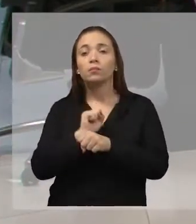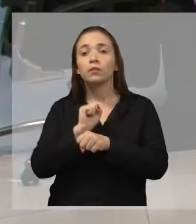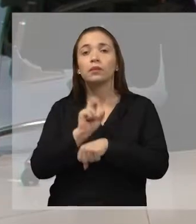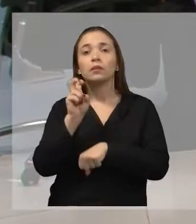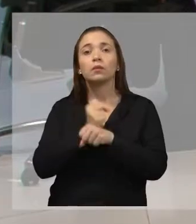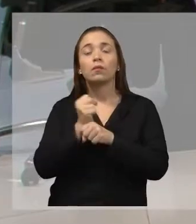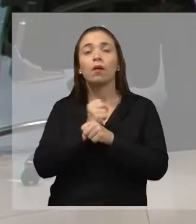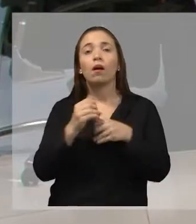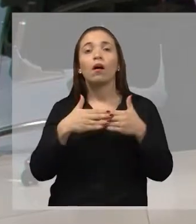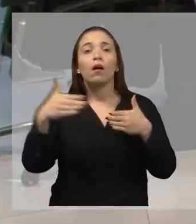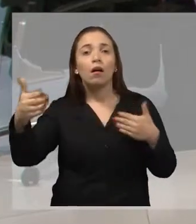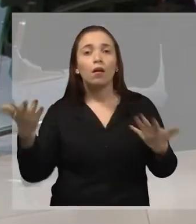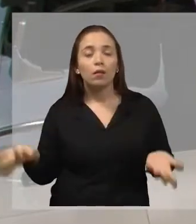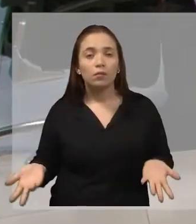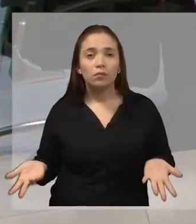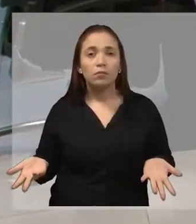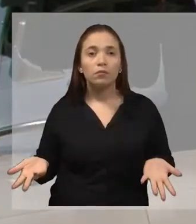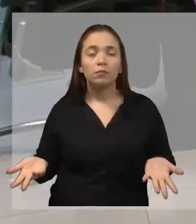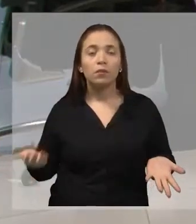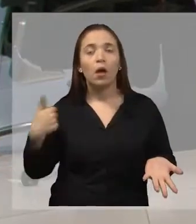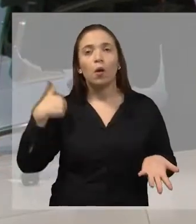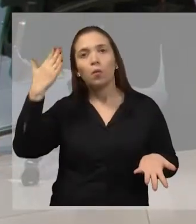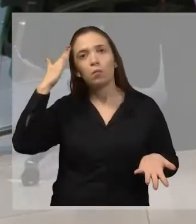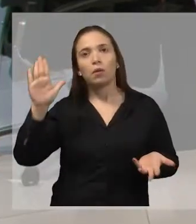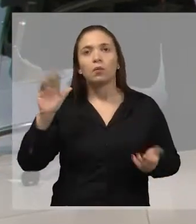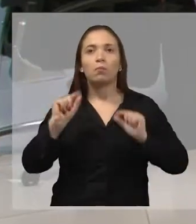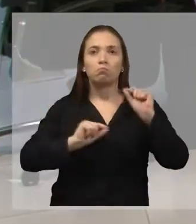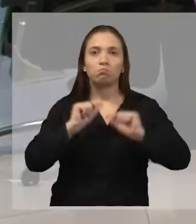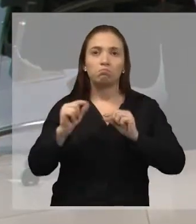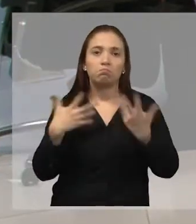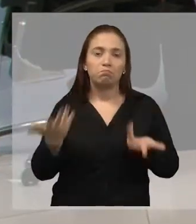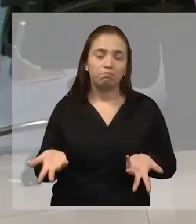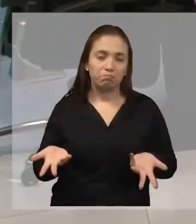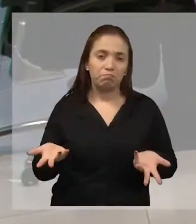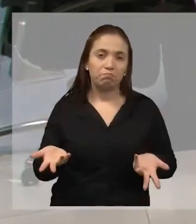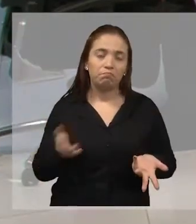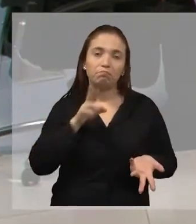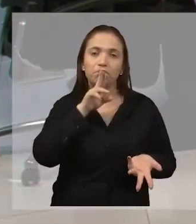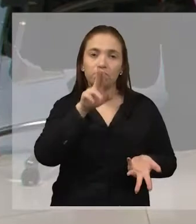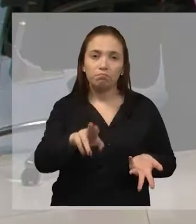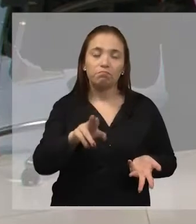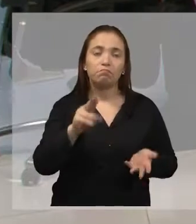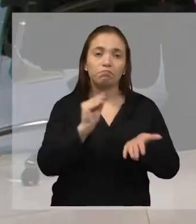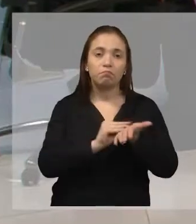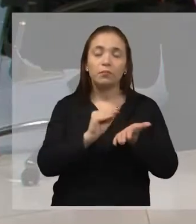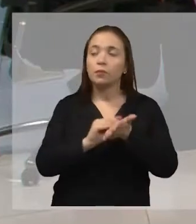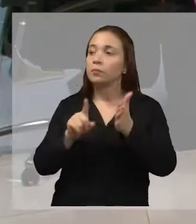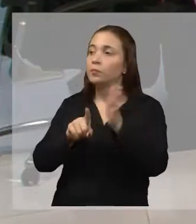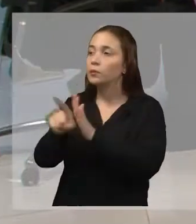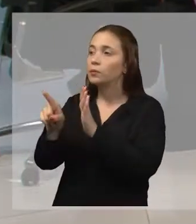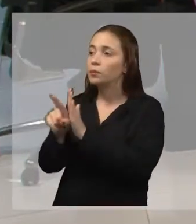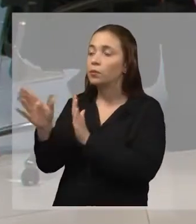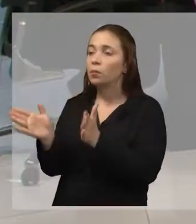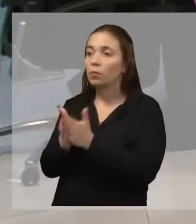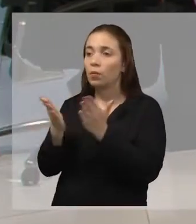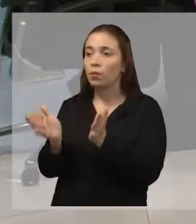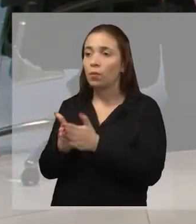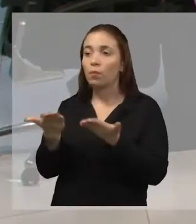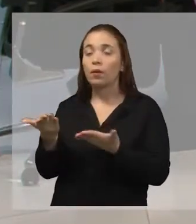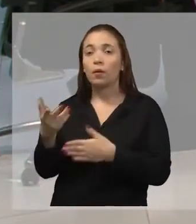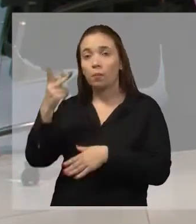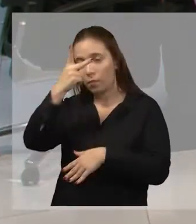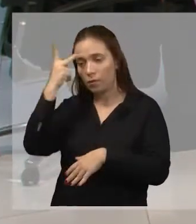é absolutamente cabível. Que deveria ser muito valorizado por quem toma as dores dos oprimidos. Não for